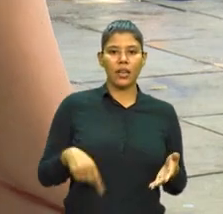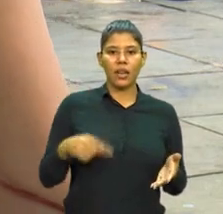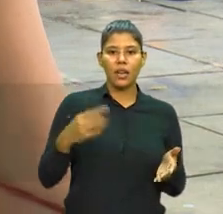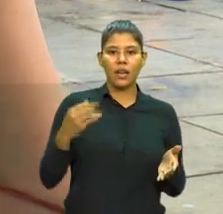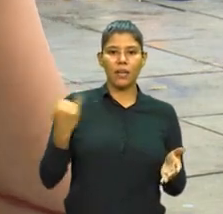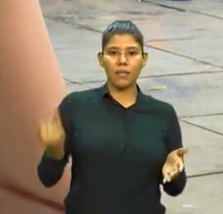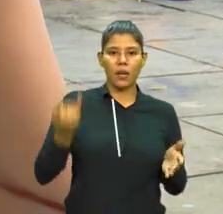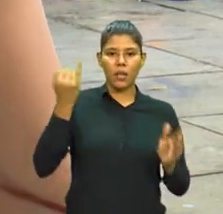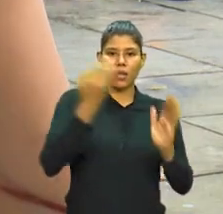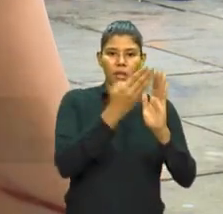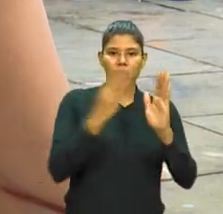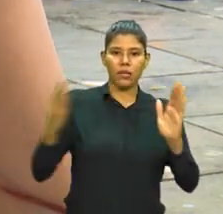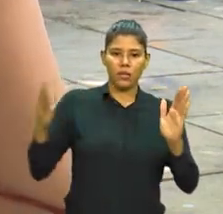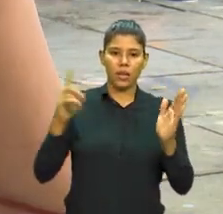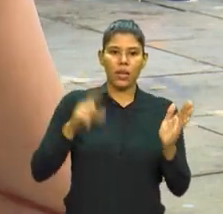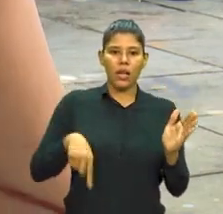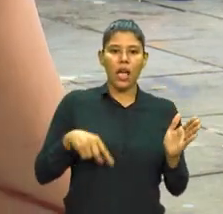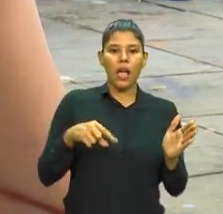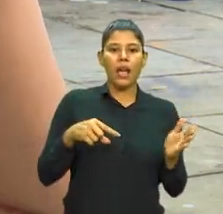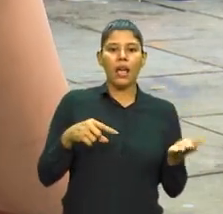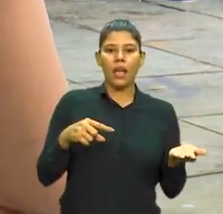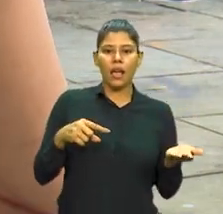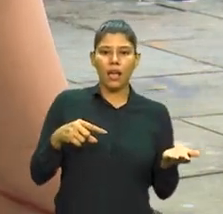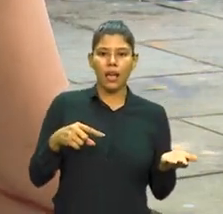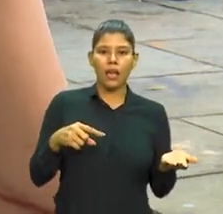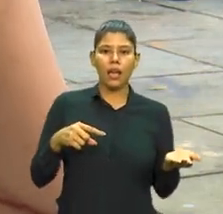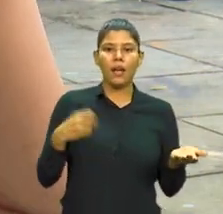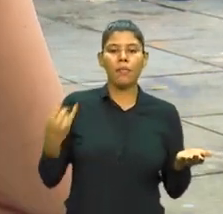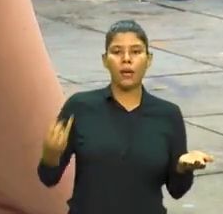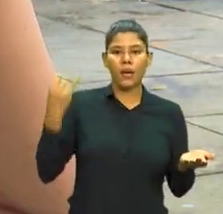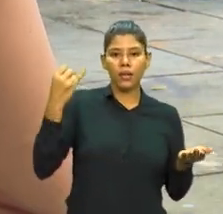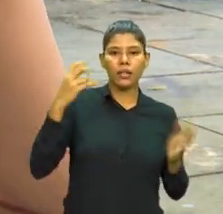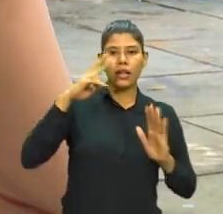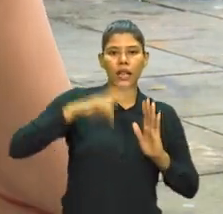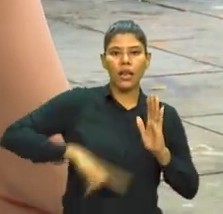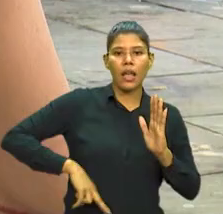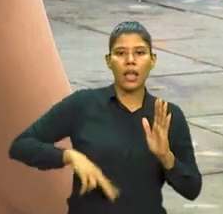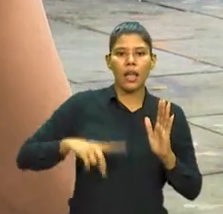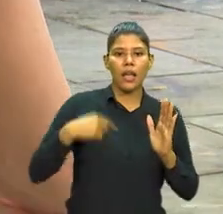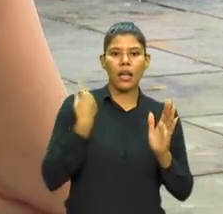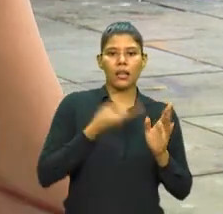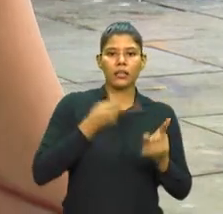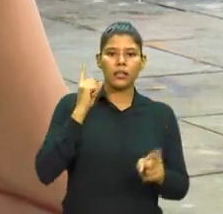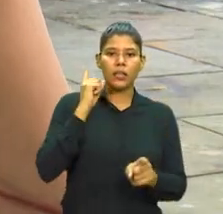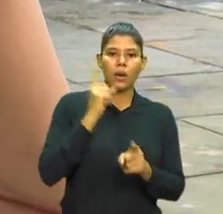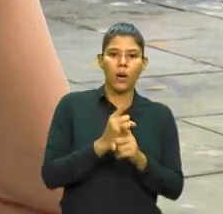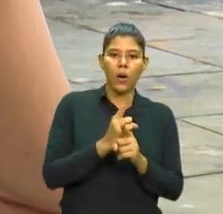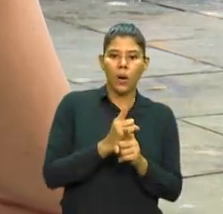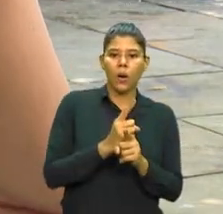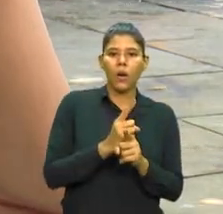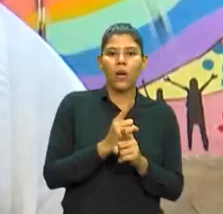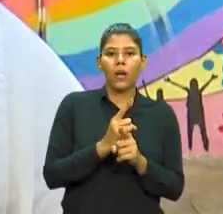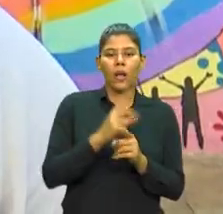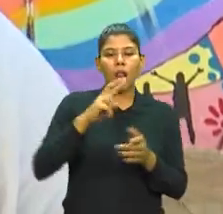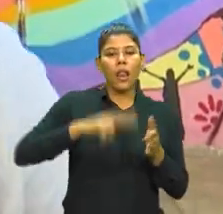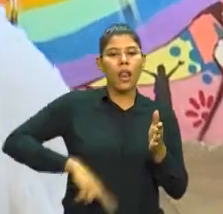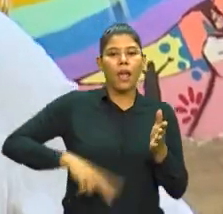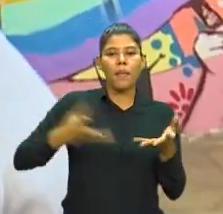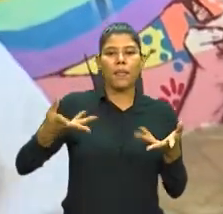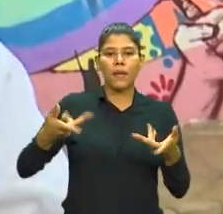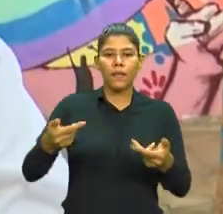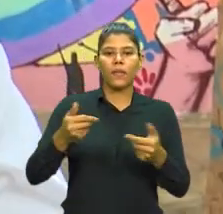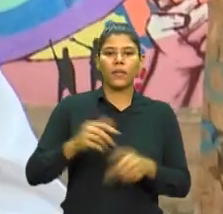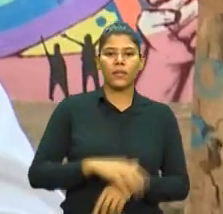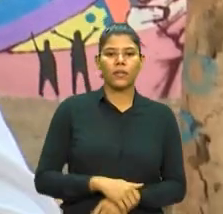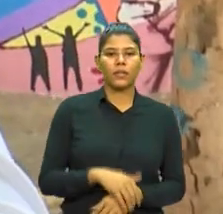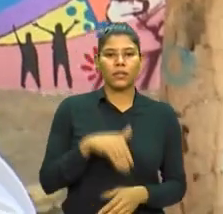espaço né para todo mundo ler sempre é bom né ler a gente se encontra ler a gente se acha ler é fundamental pro ser humano de acordo com o